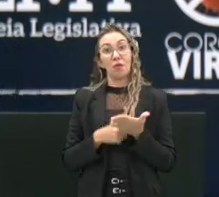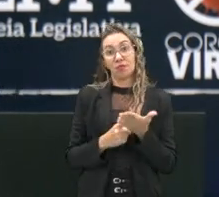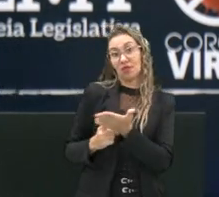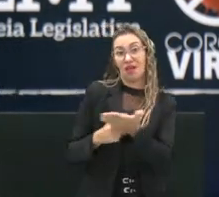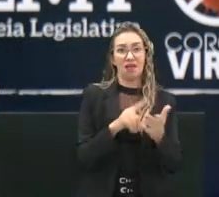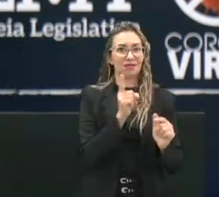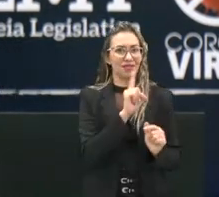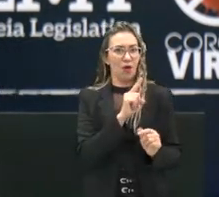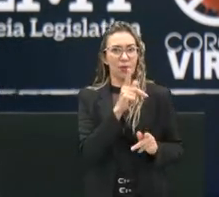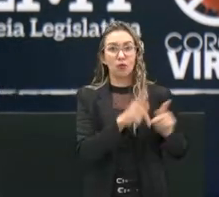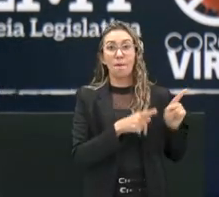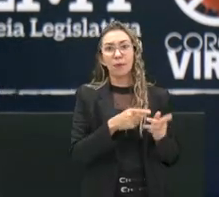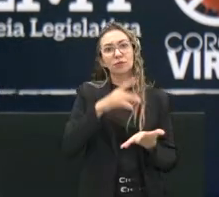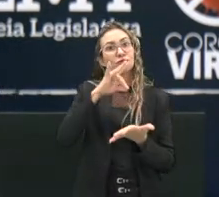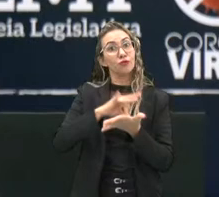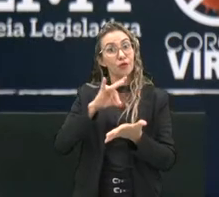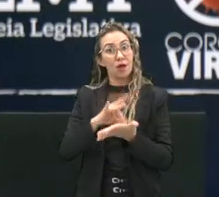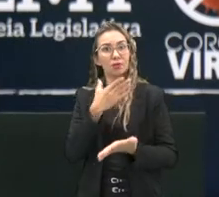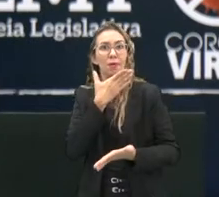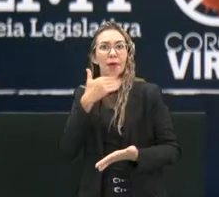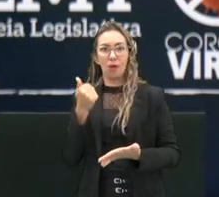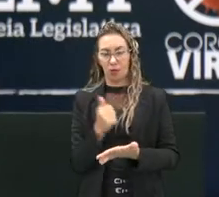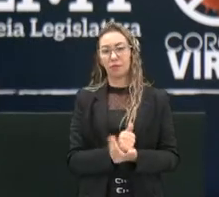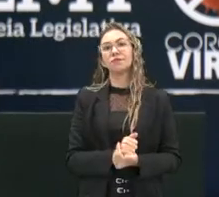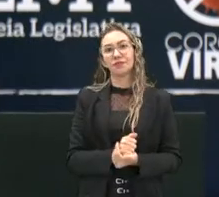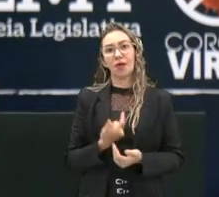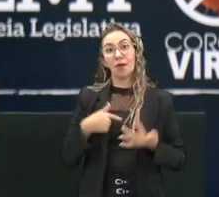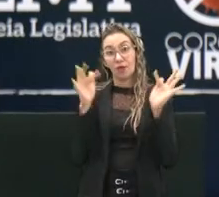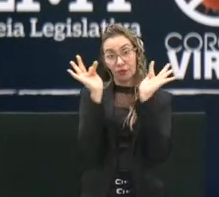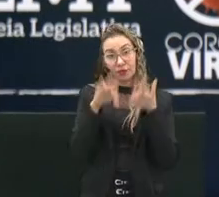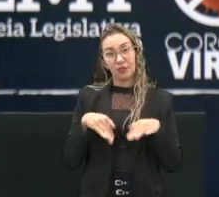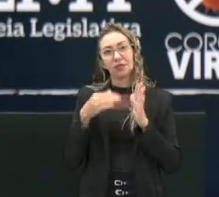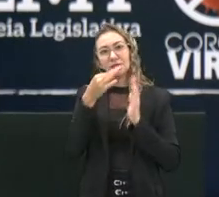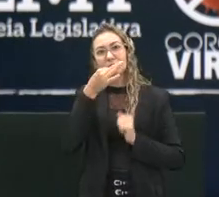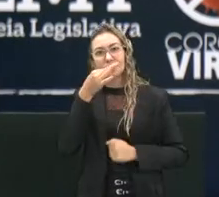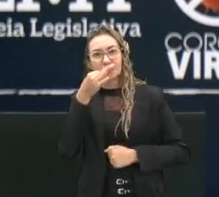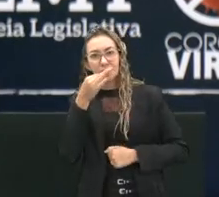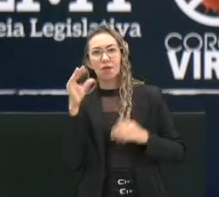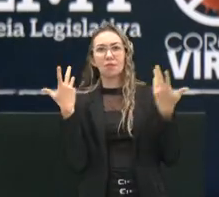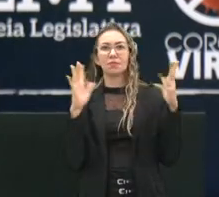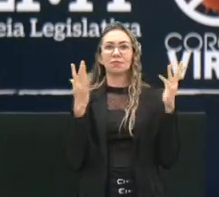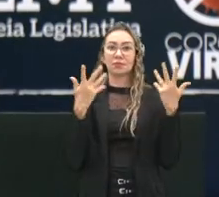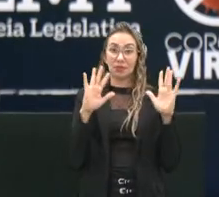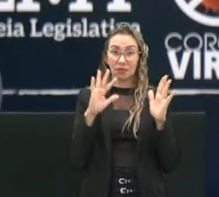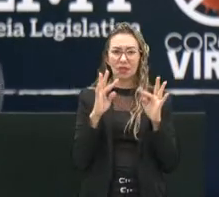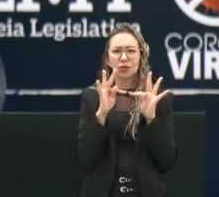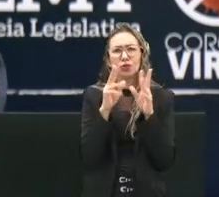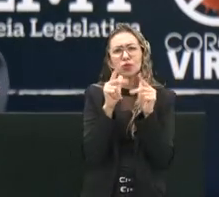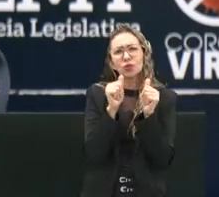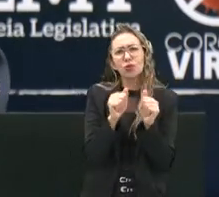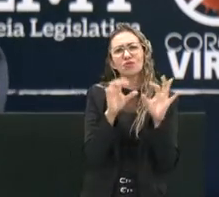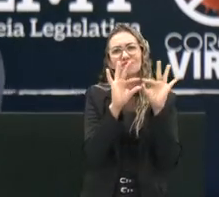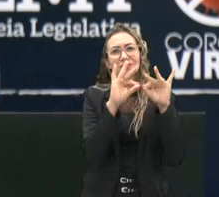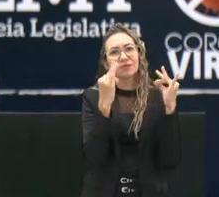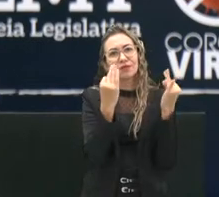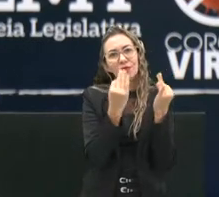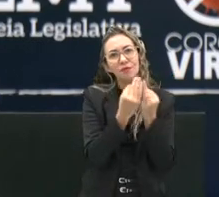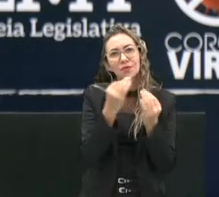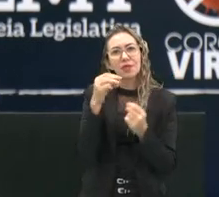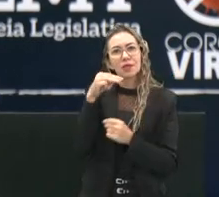eu quero aqui, para finalizar minhas palavras, mais uma vez, parabenizar a toda a família Miller